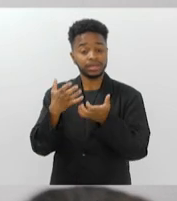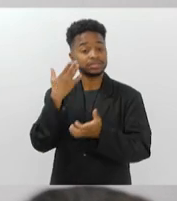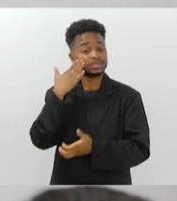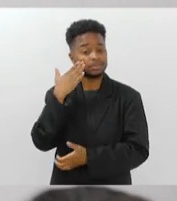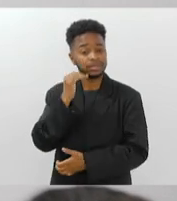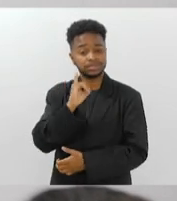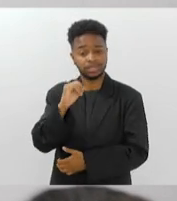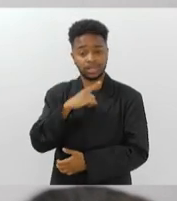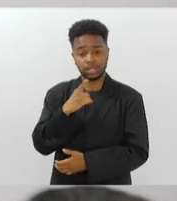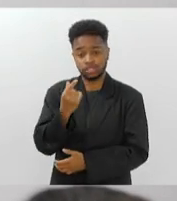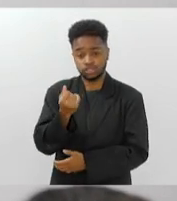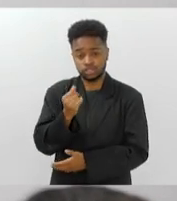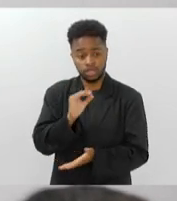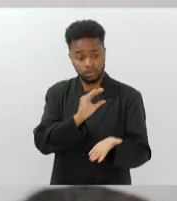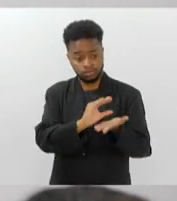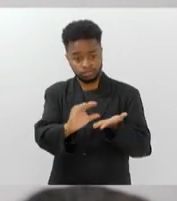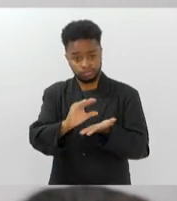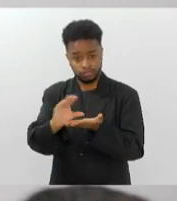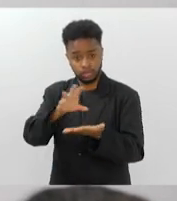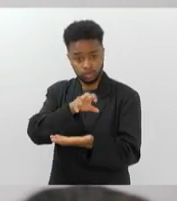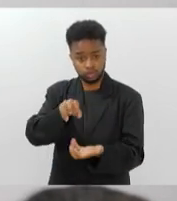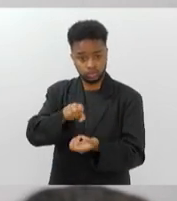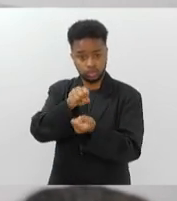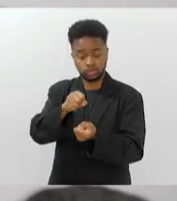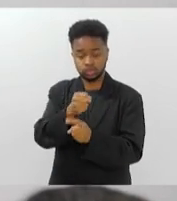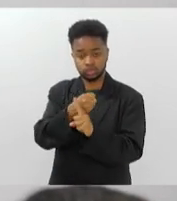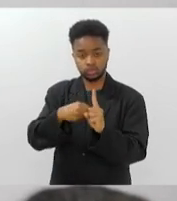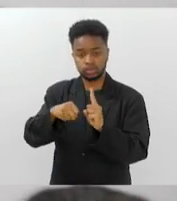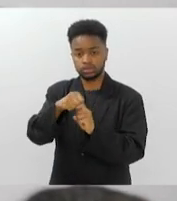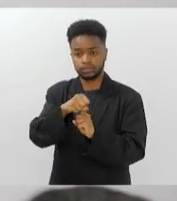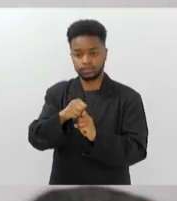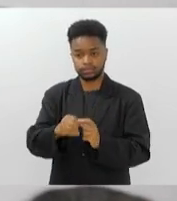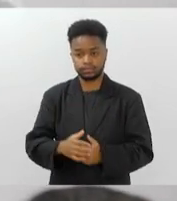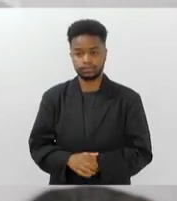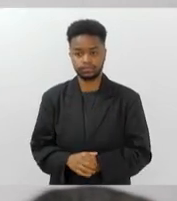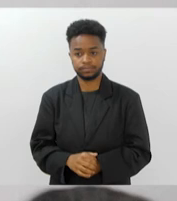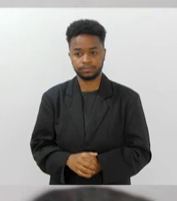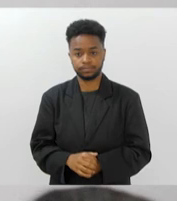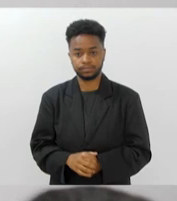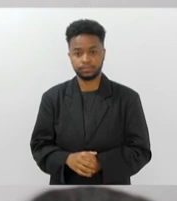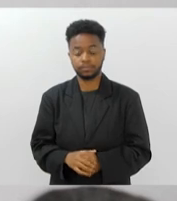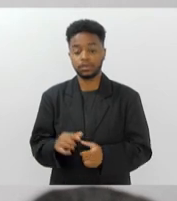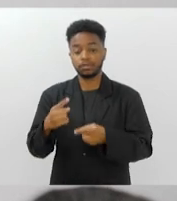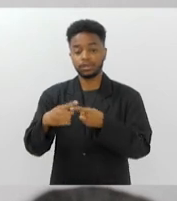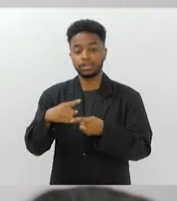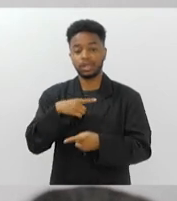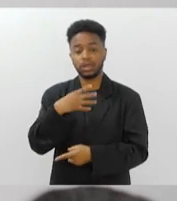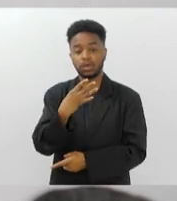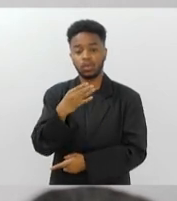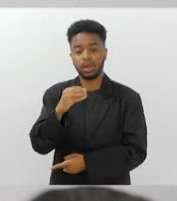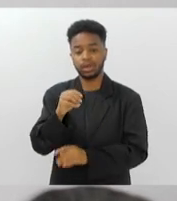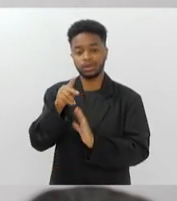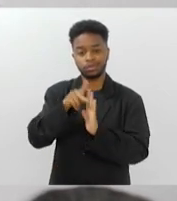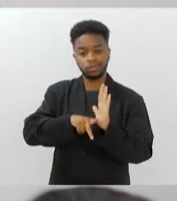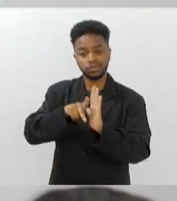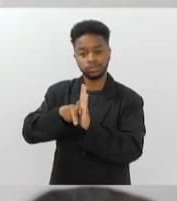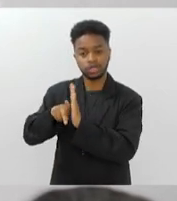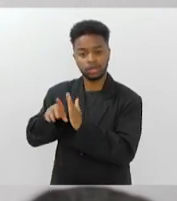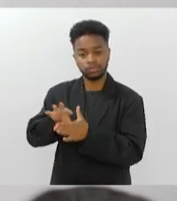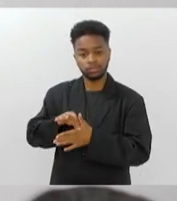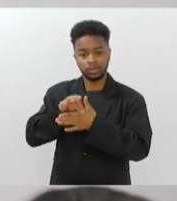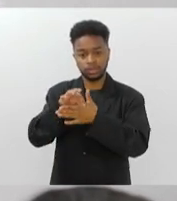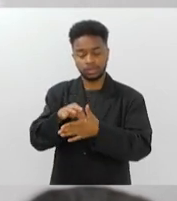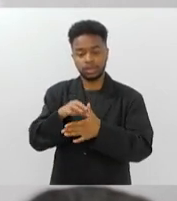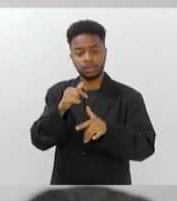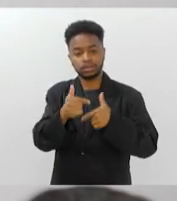recurso para a sustentabilidade da sociedade civil os 40 projetos de liderança que estão trabalhando